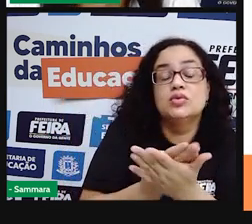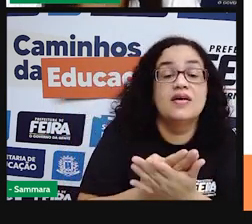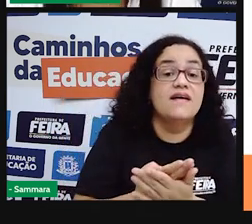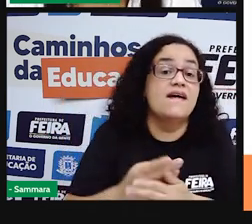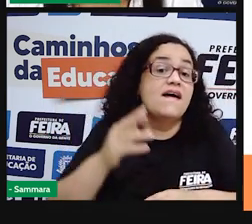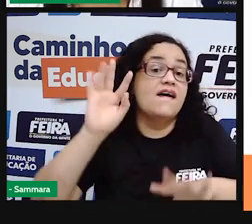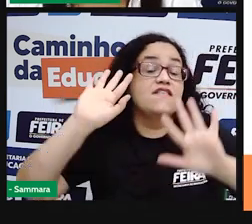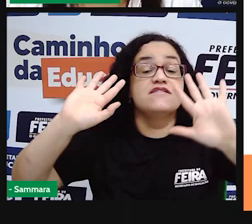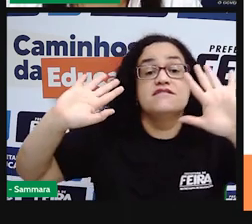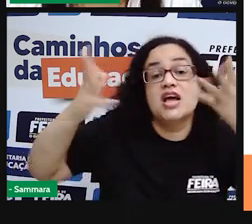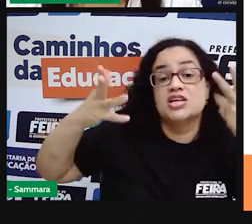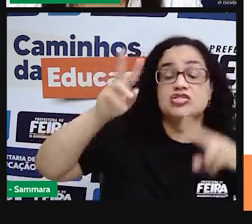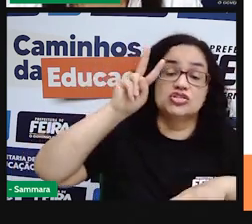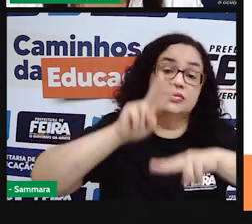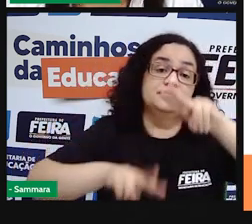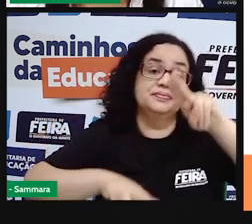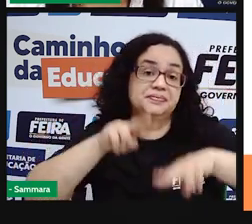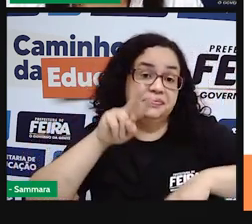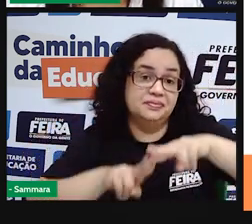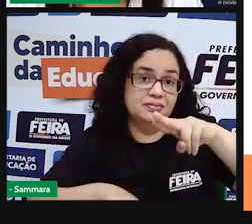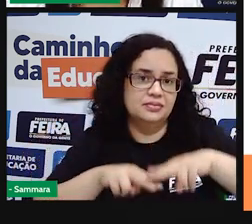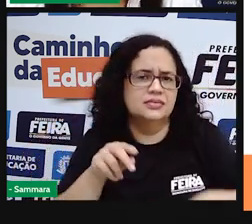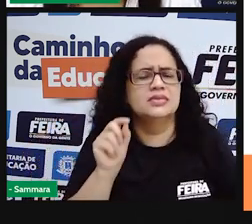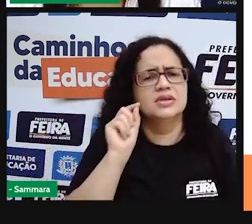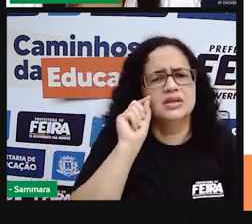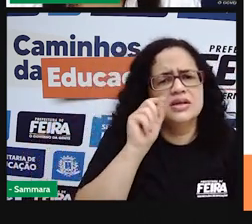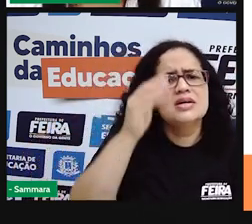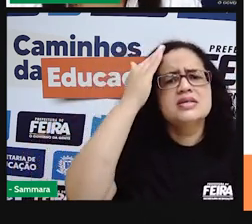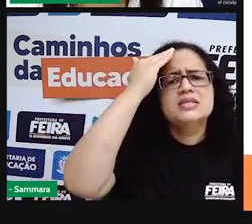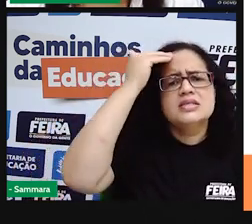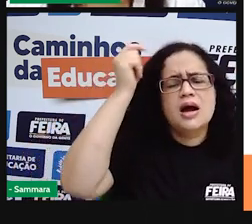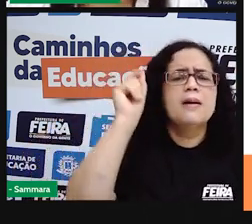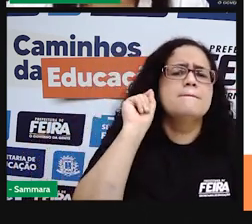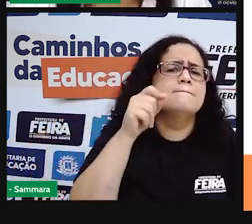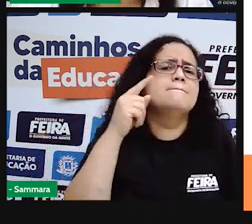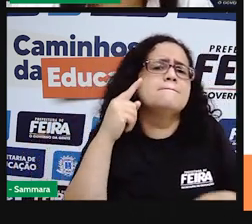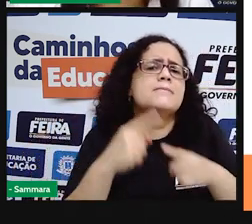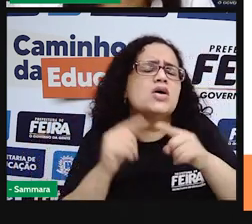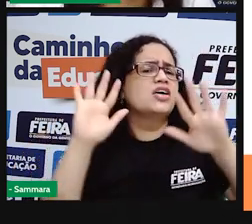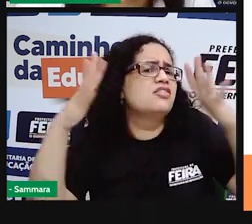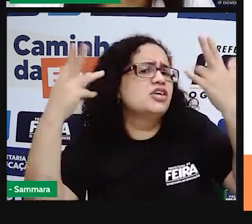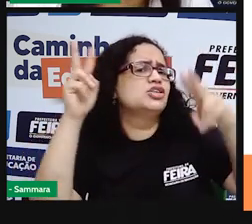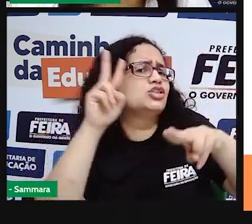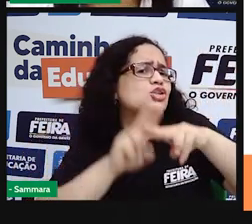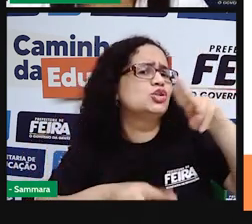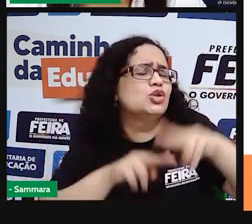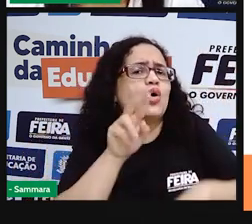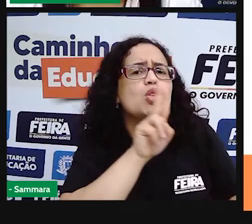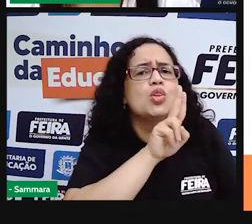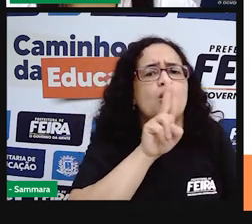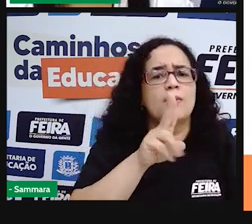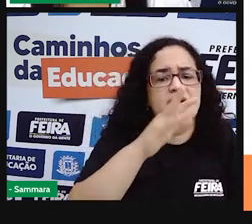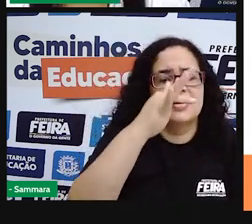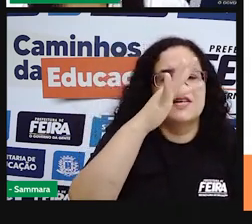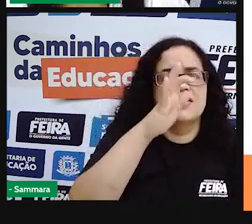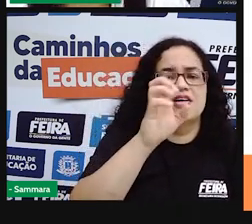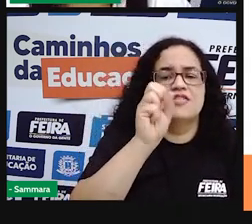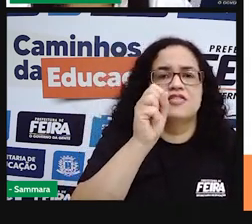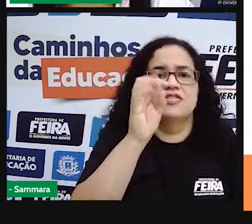festas juninas. E aí, vocês sabem por que as festas juninas recebem esse nome? Como